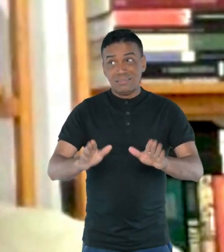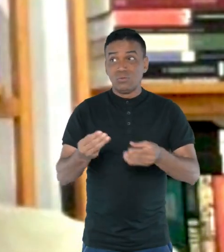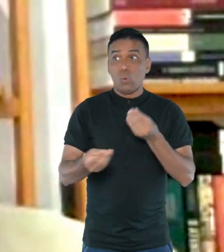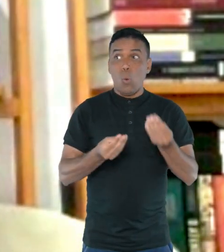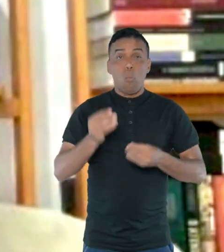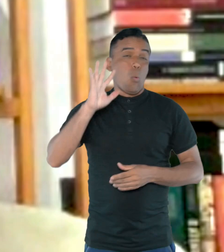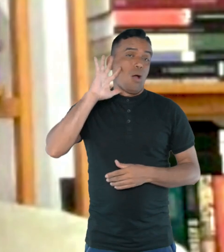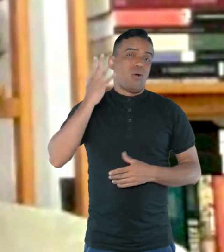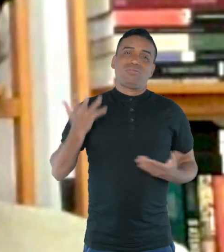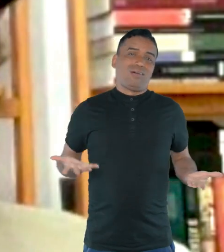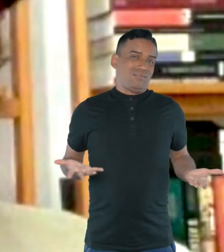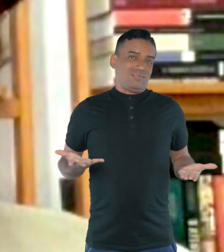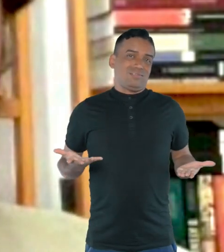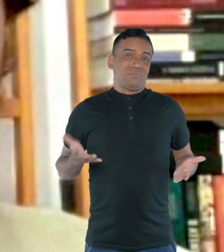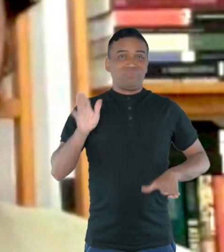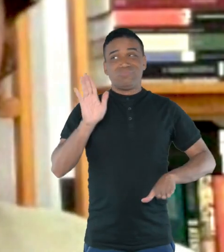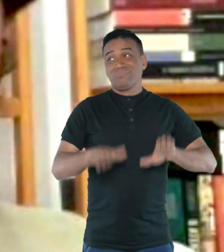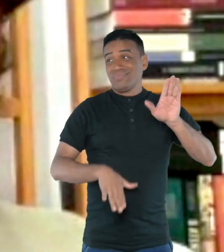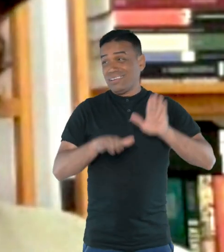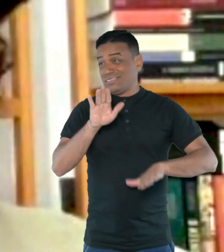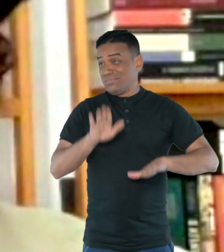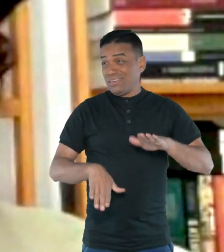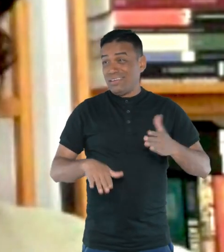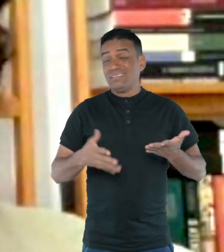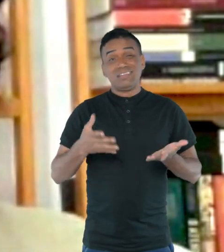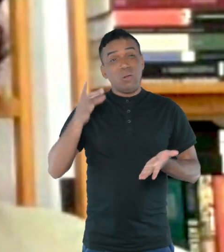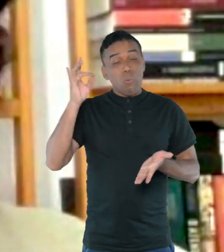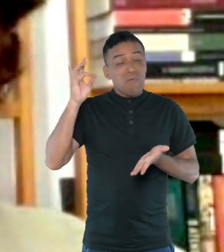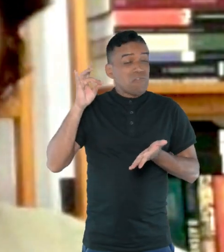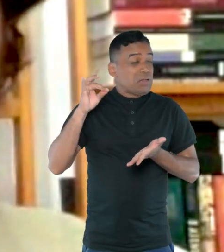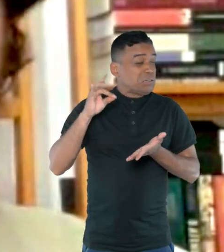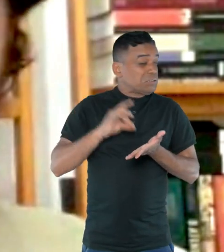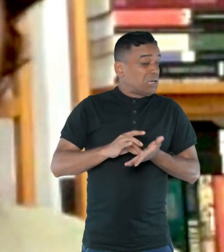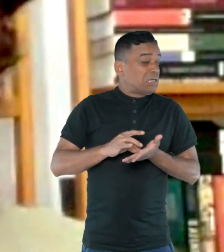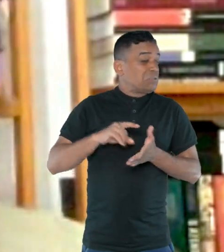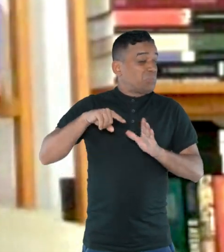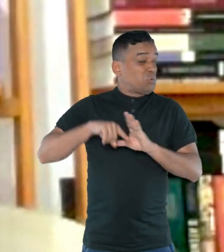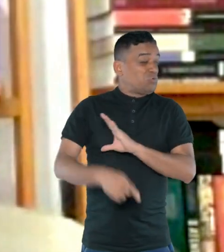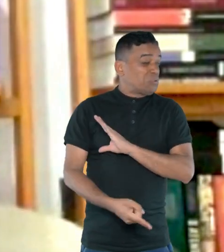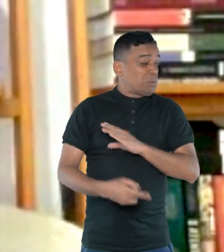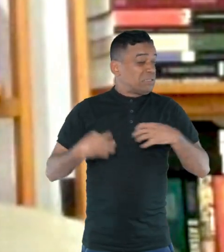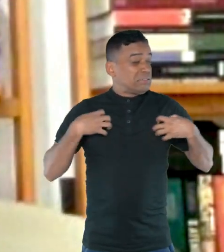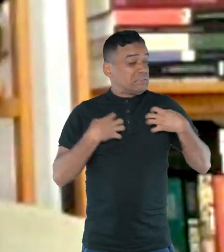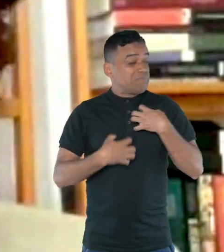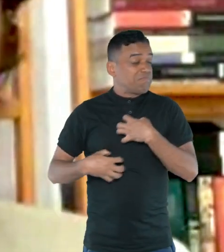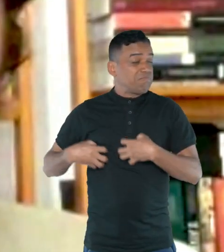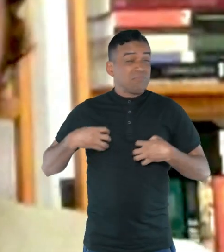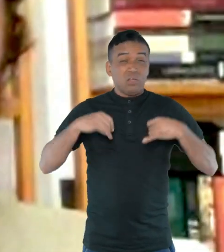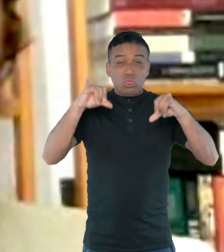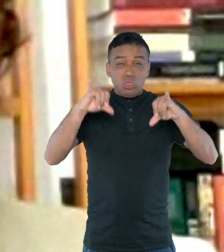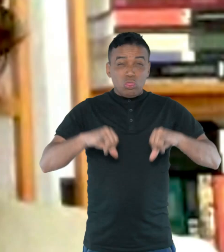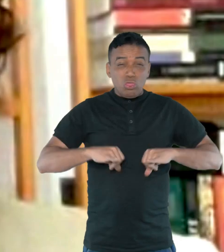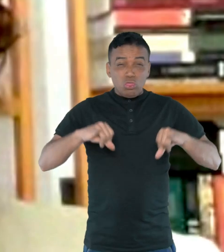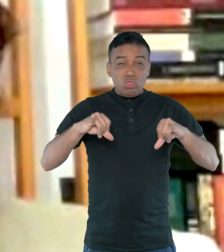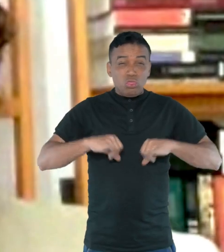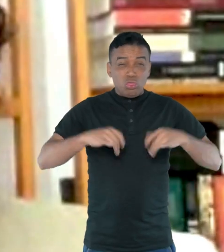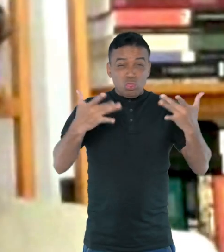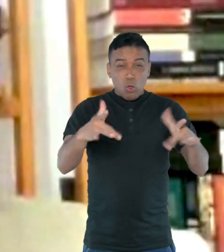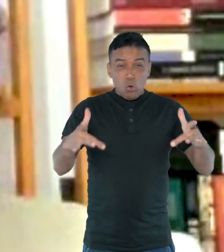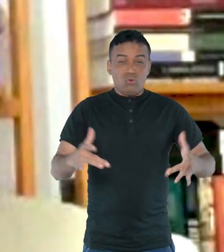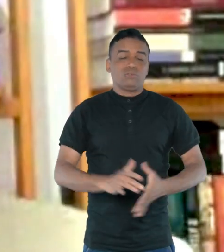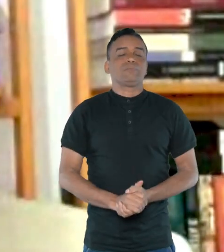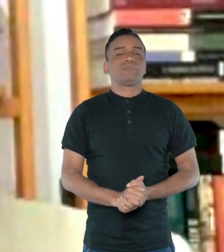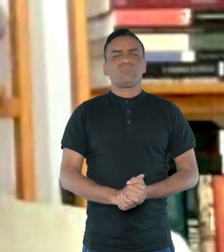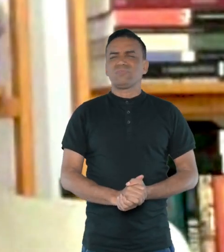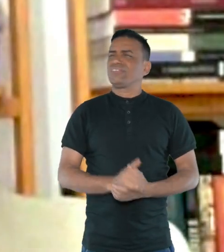vezes acontece, é de uma verdade muito dolorosa. Quero falar também da sua